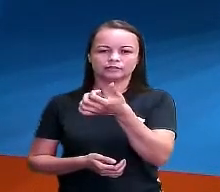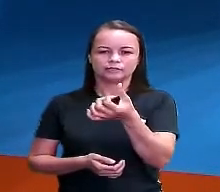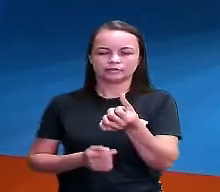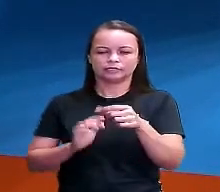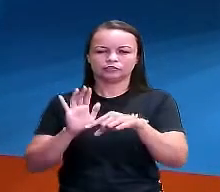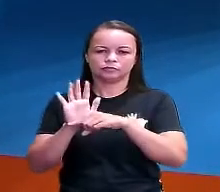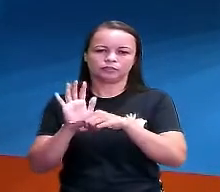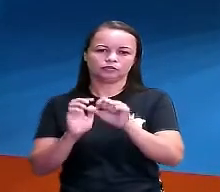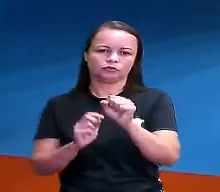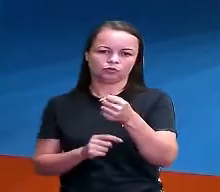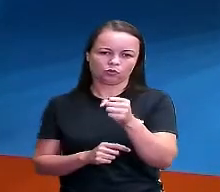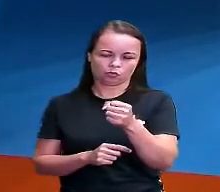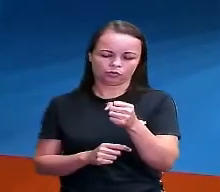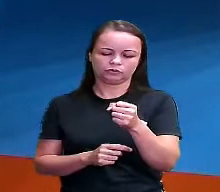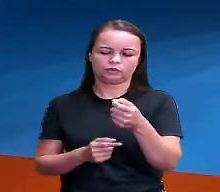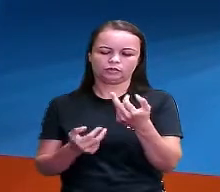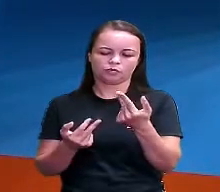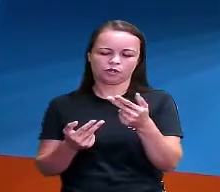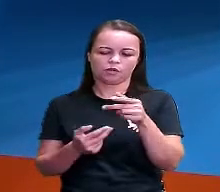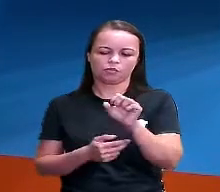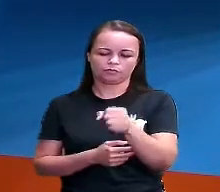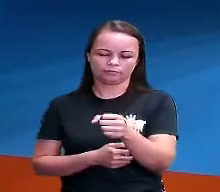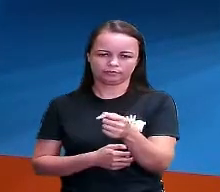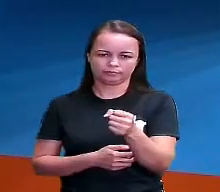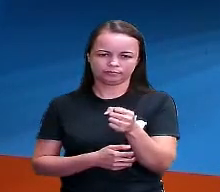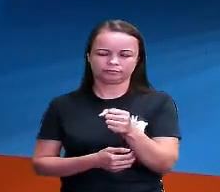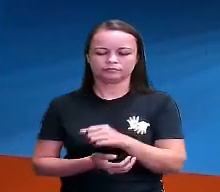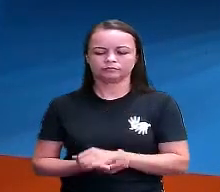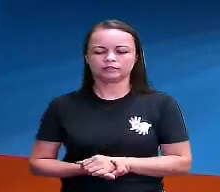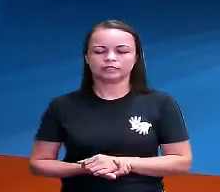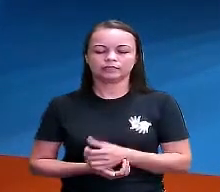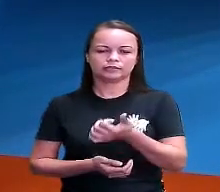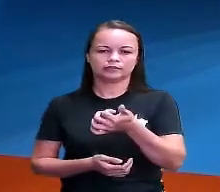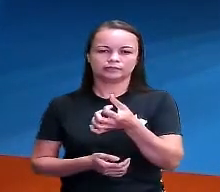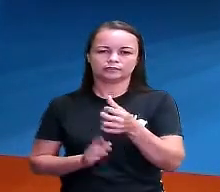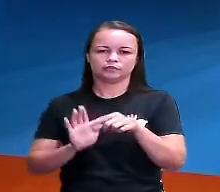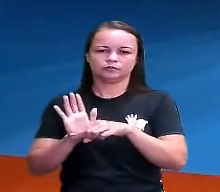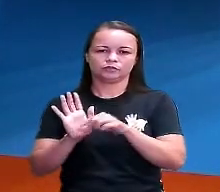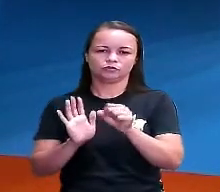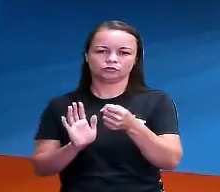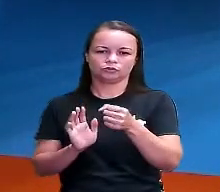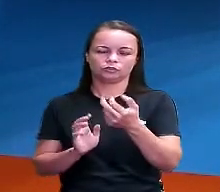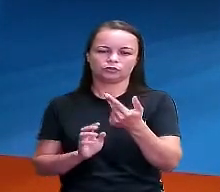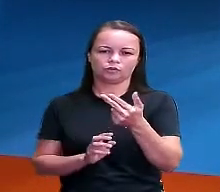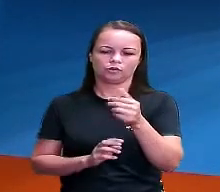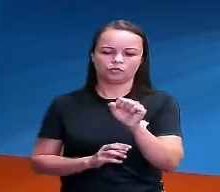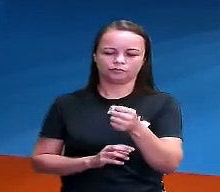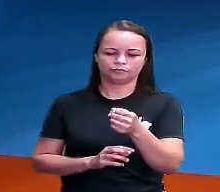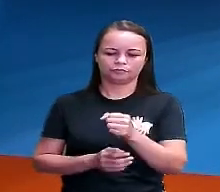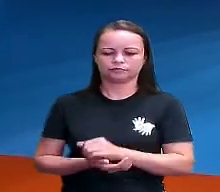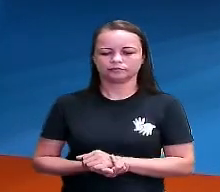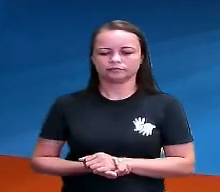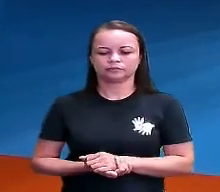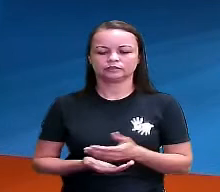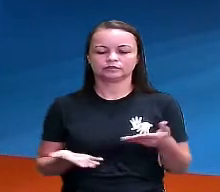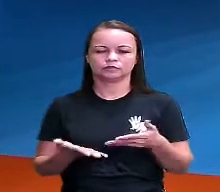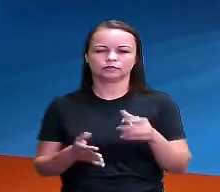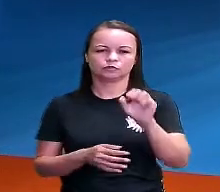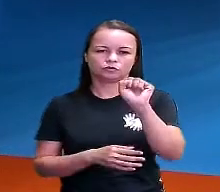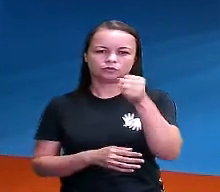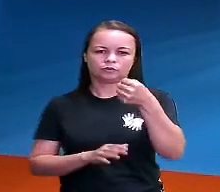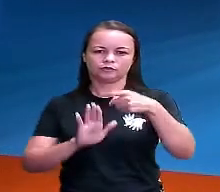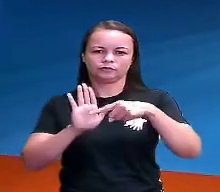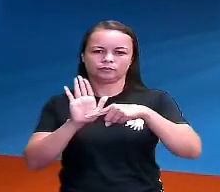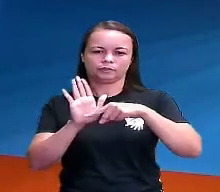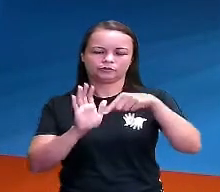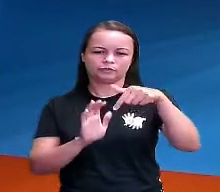8, são 8 também, tá? 16 menos 8, 8. Agora eu vou fazer 8 menos 7, que